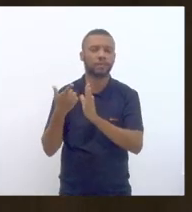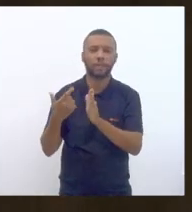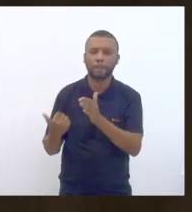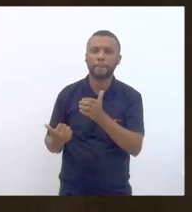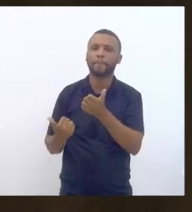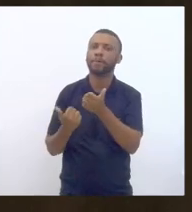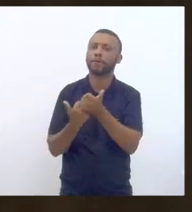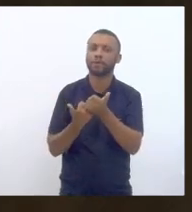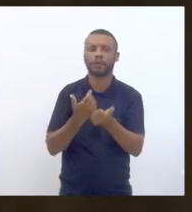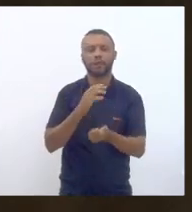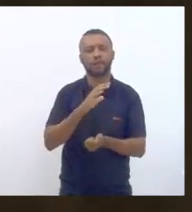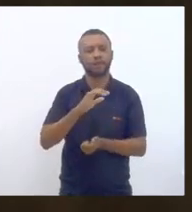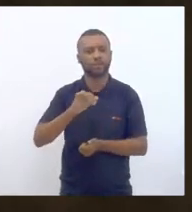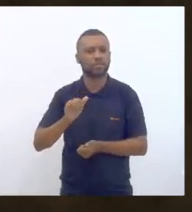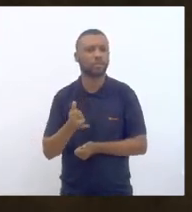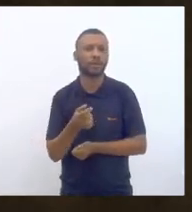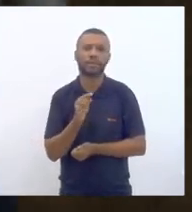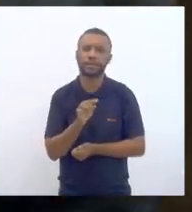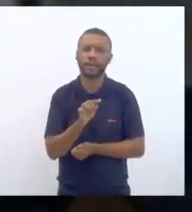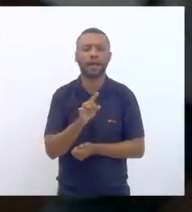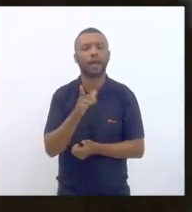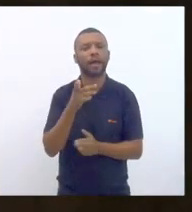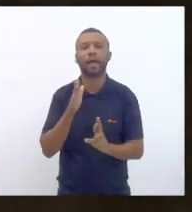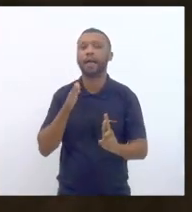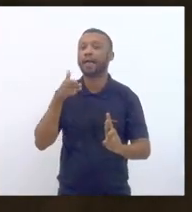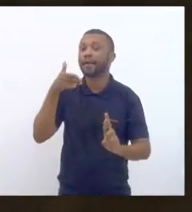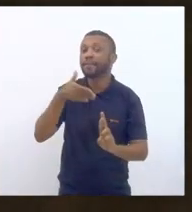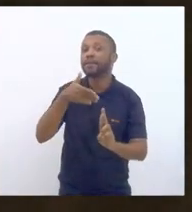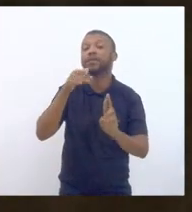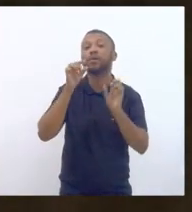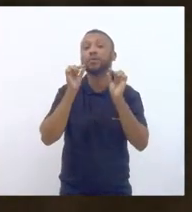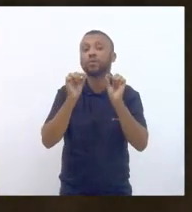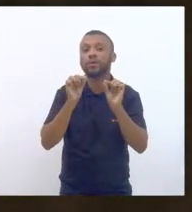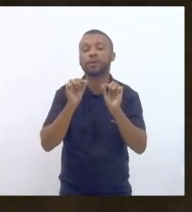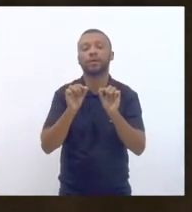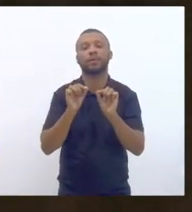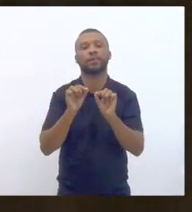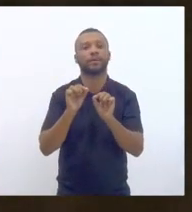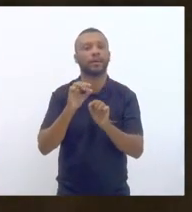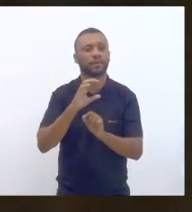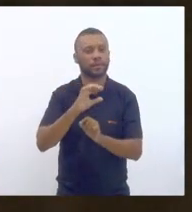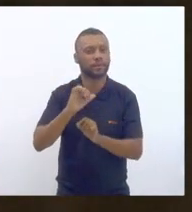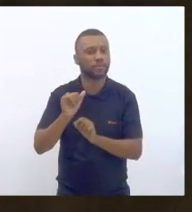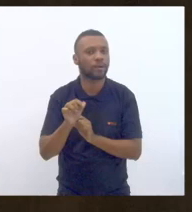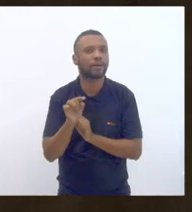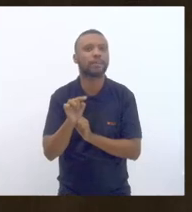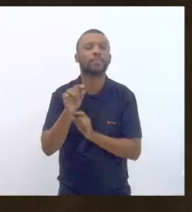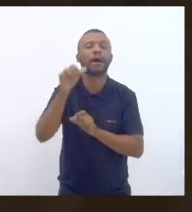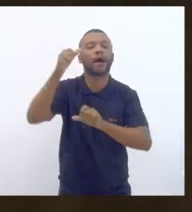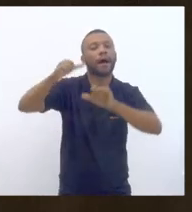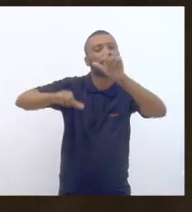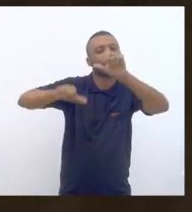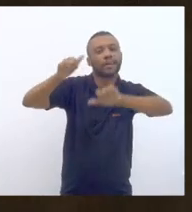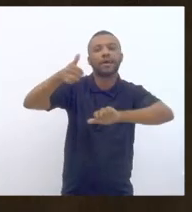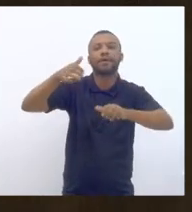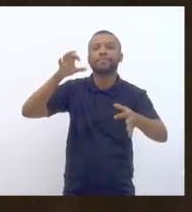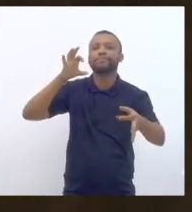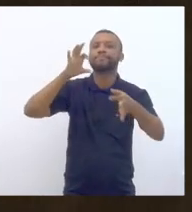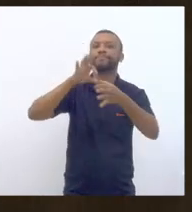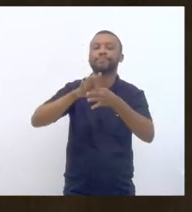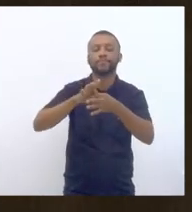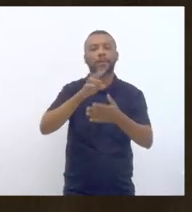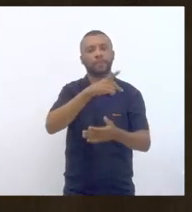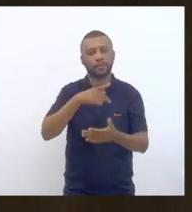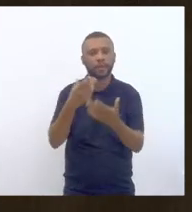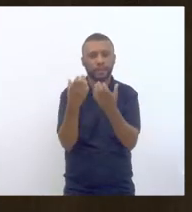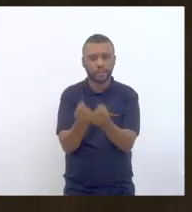patrocinada pela CCJ, é remeter à CCJ para avaliar possível anexação. Presidência